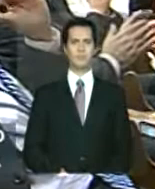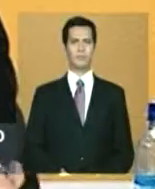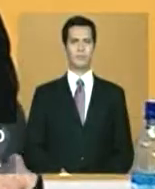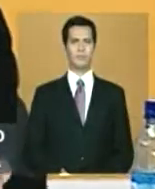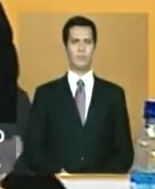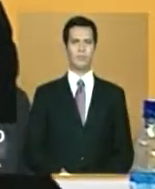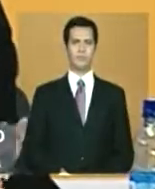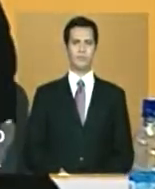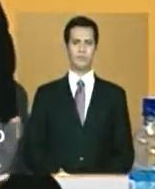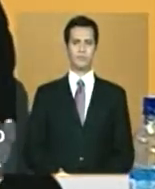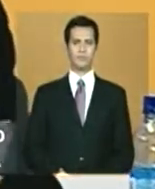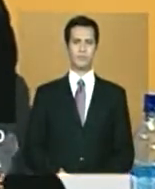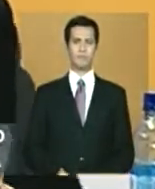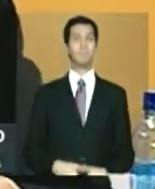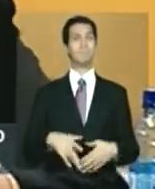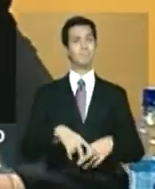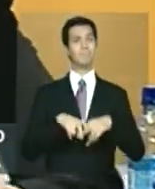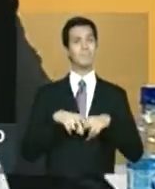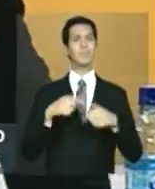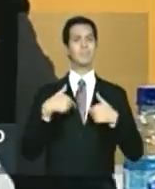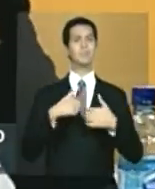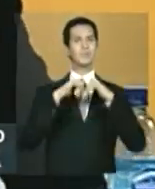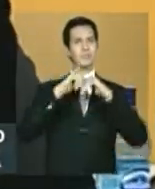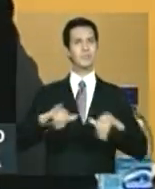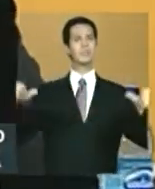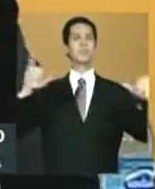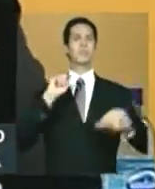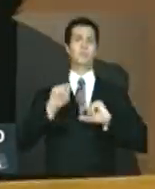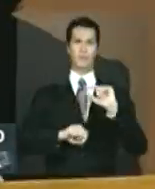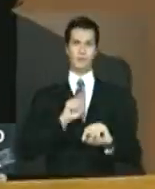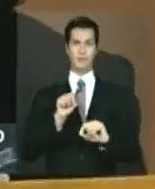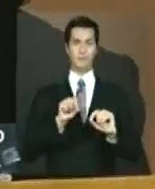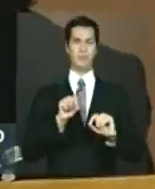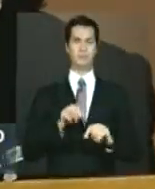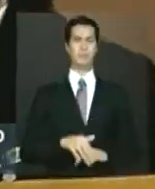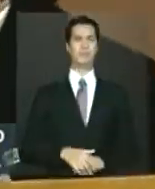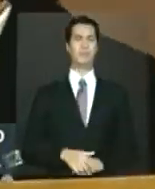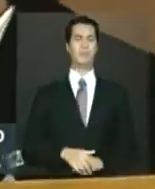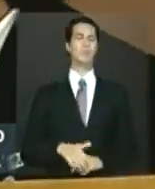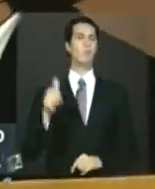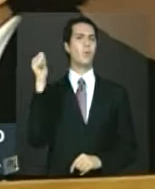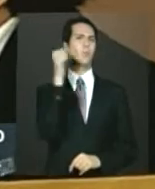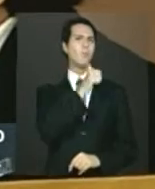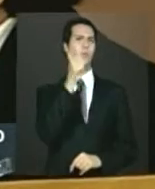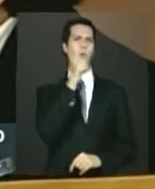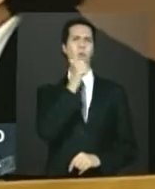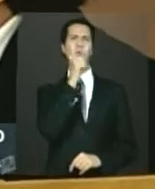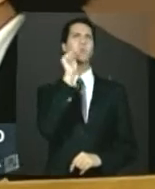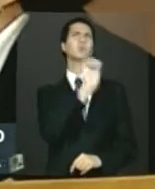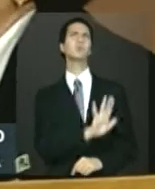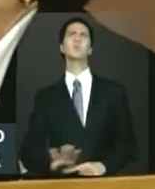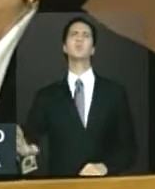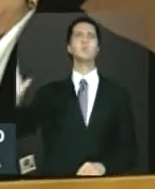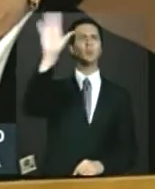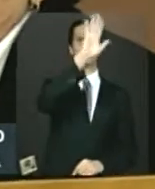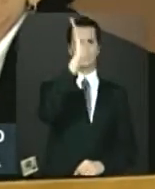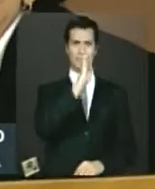eh eu quero dizer em nome das mulheres brasileiras